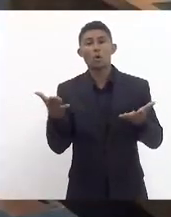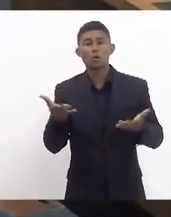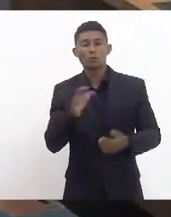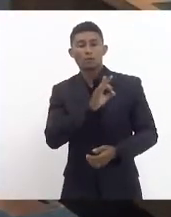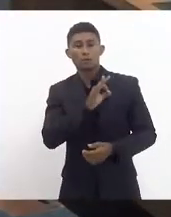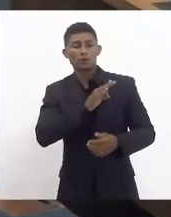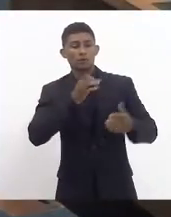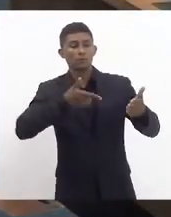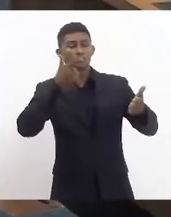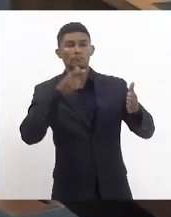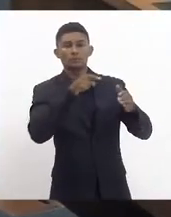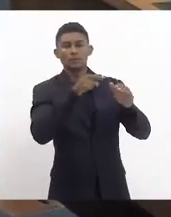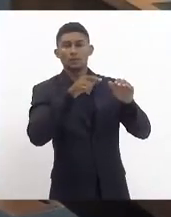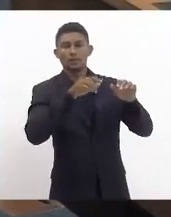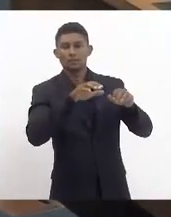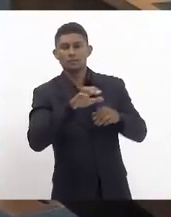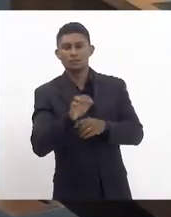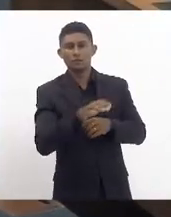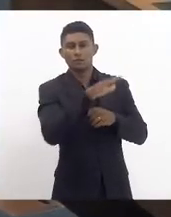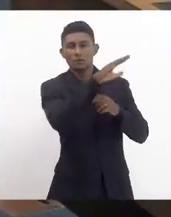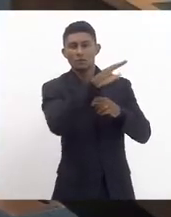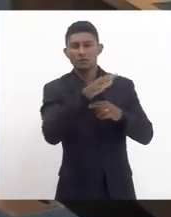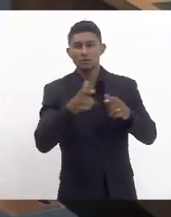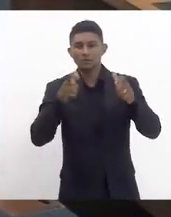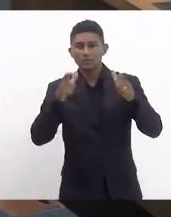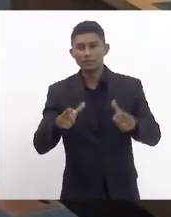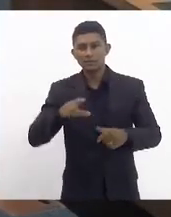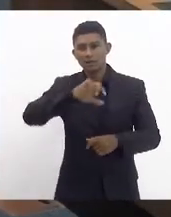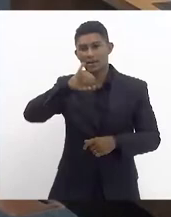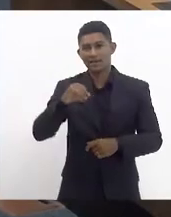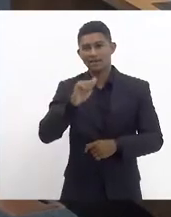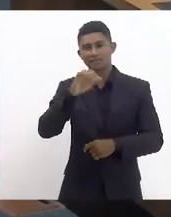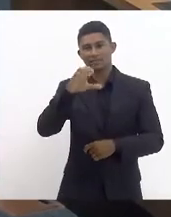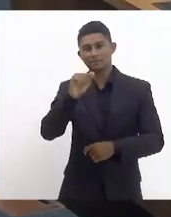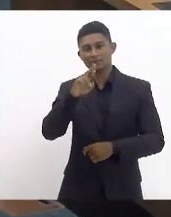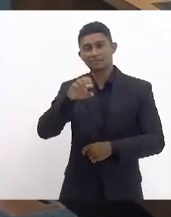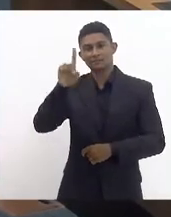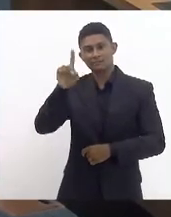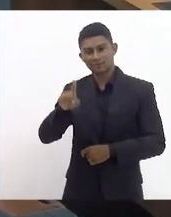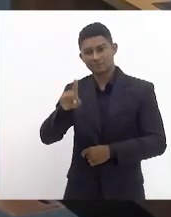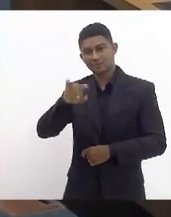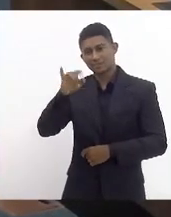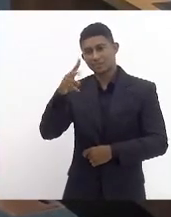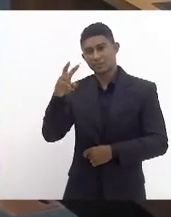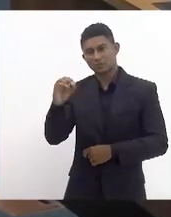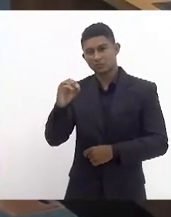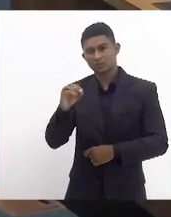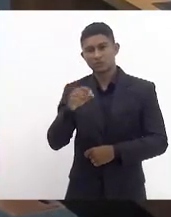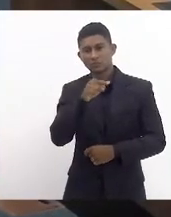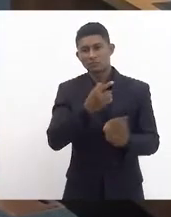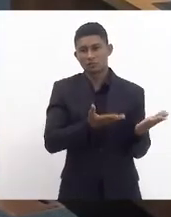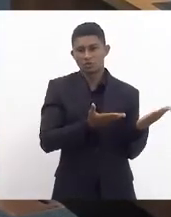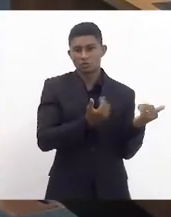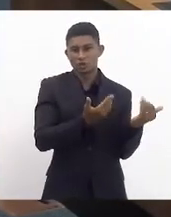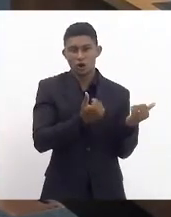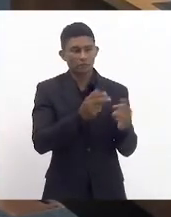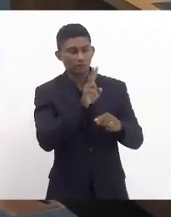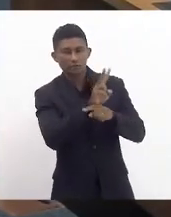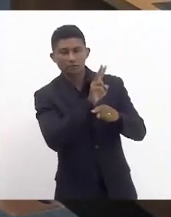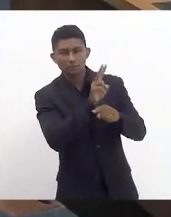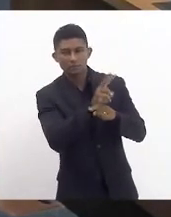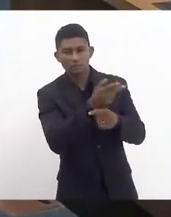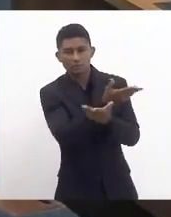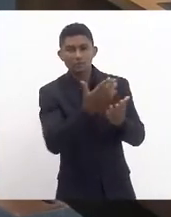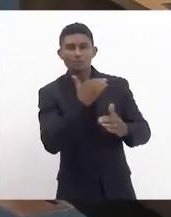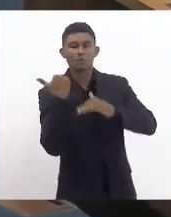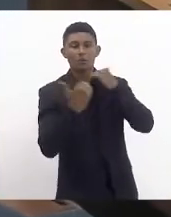na comunidade do Jacarezinho. Peraí, porque já se Vossa Excelência defende a vida, vamos defender a vida da nossa juventude negra e periférica que está